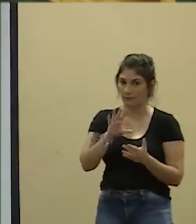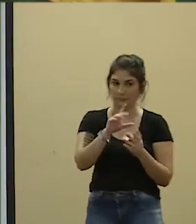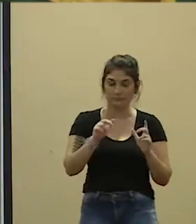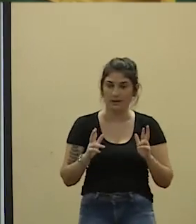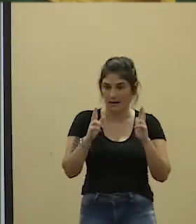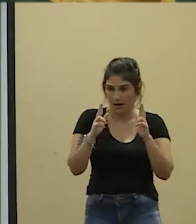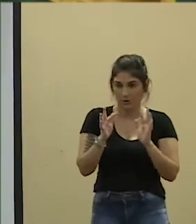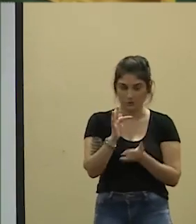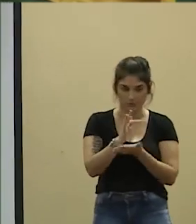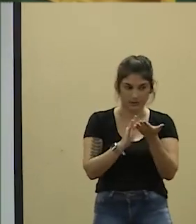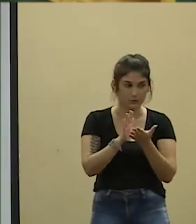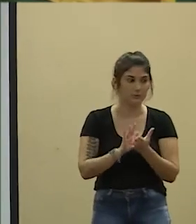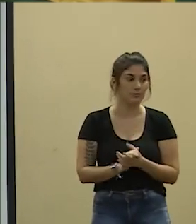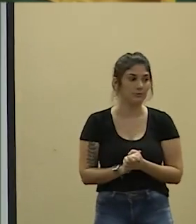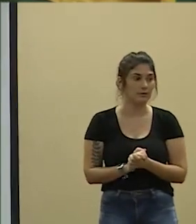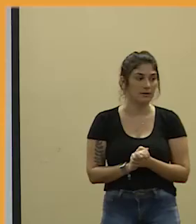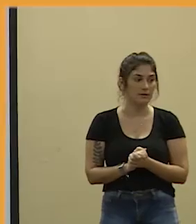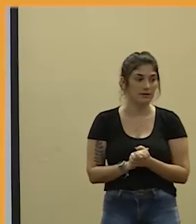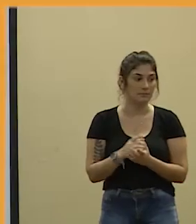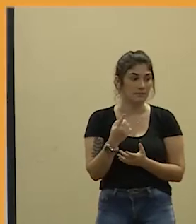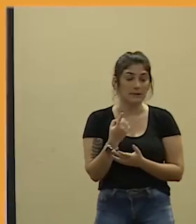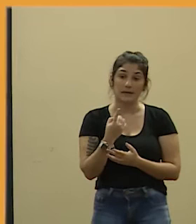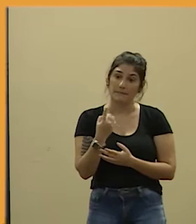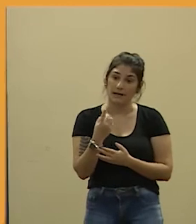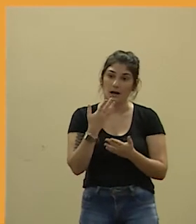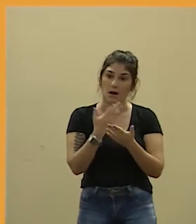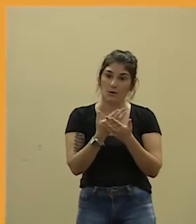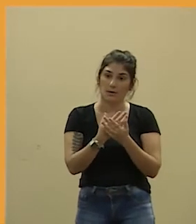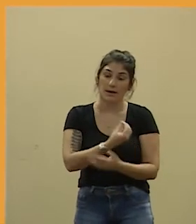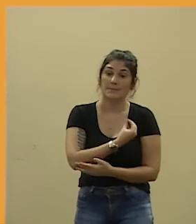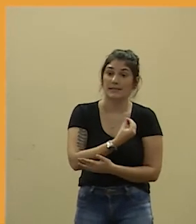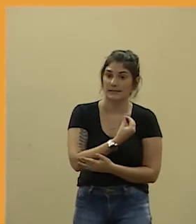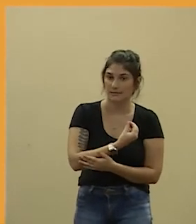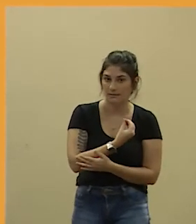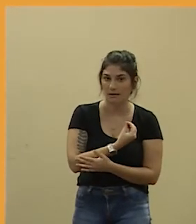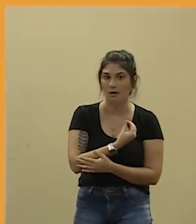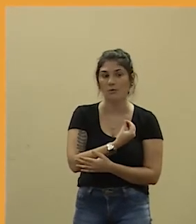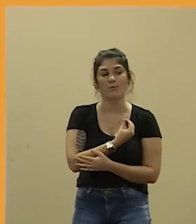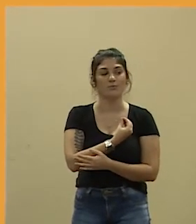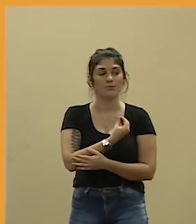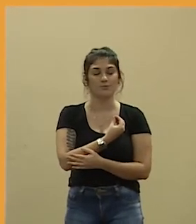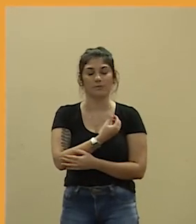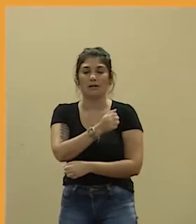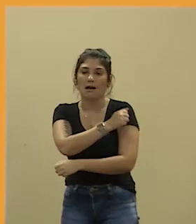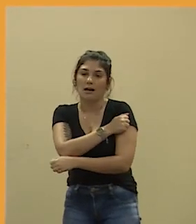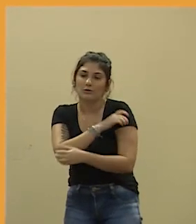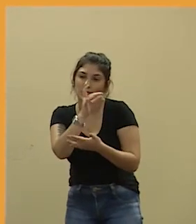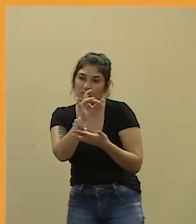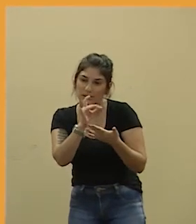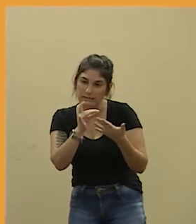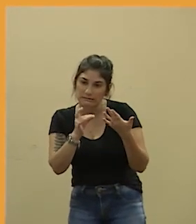texto completo a primeira aula é presencial o professor faz a sua apresentação e o mesmo efeito por cada aluno com detalhes os roubos às